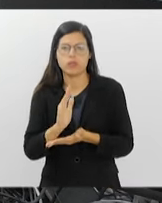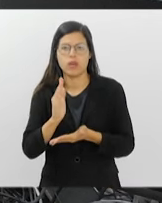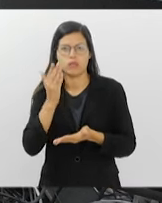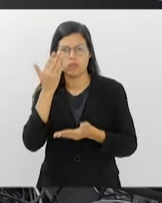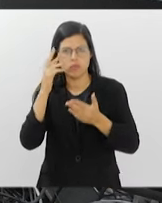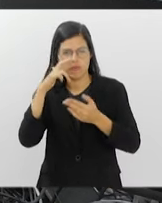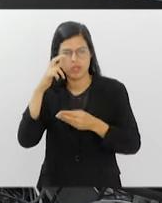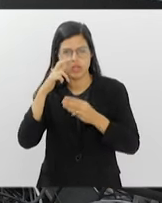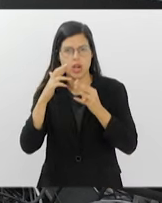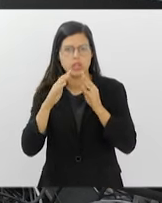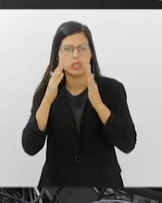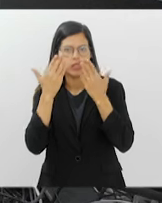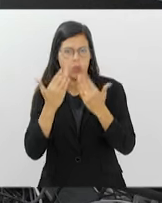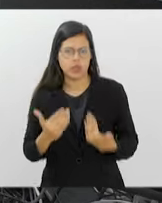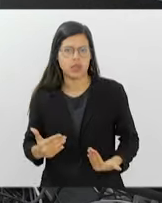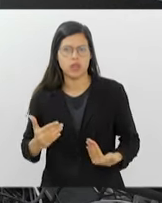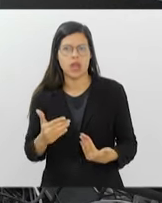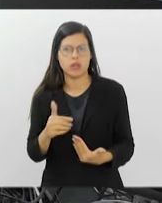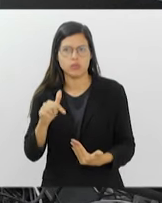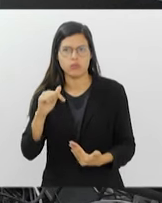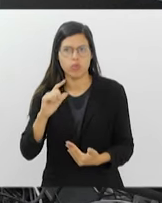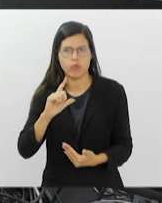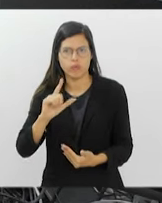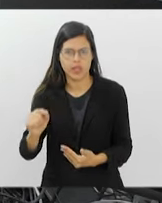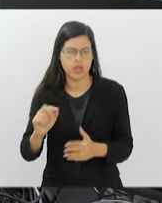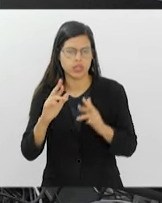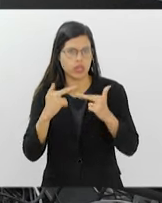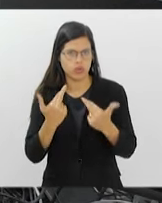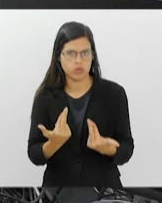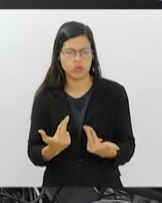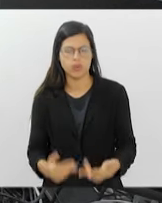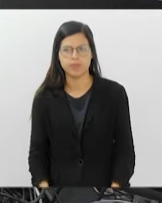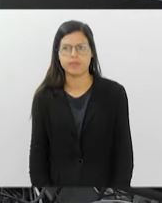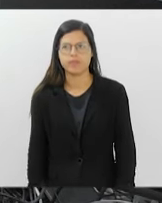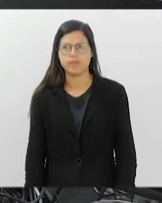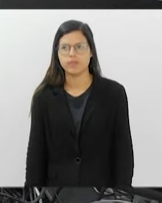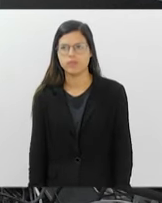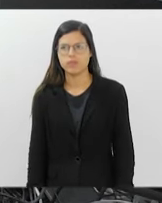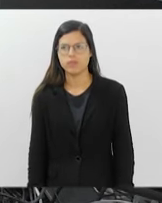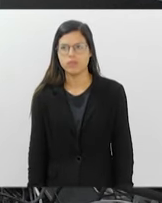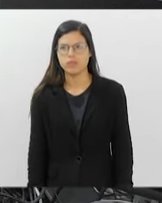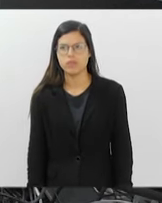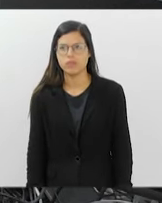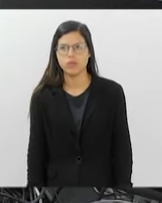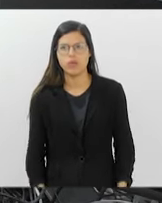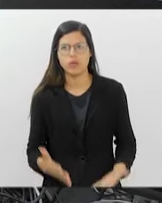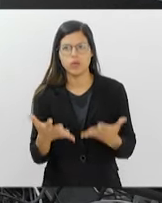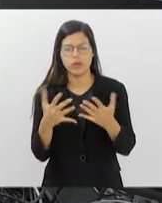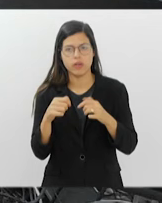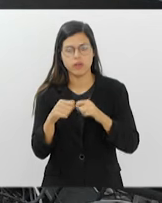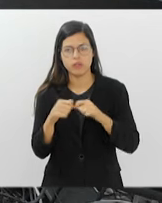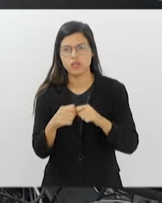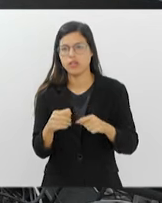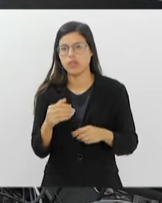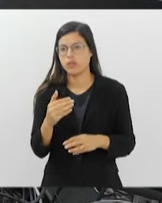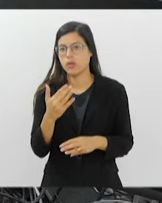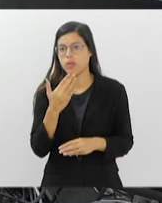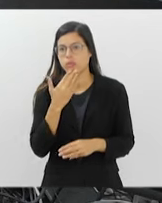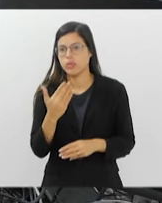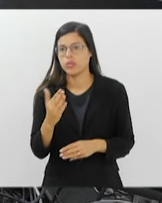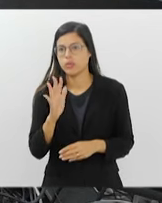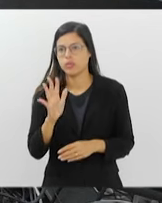imediata após sairmos daqui da sessão presidente eu queria já fazer a solicitação já que o comandante do batalhão da área